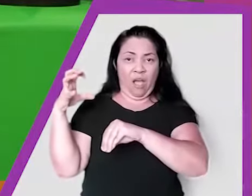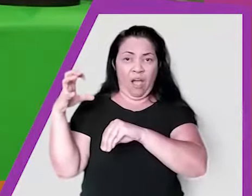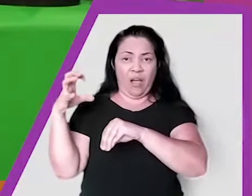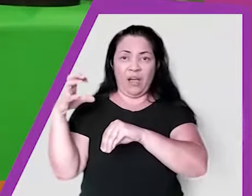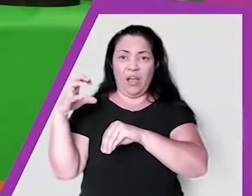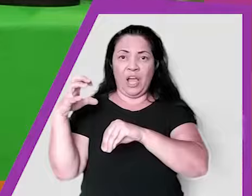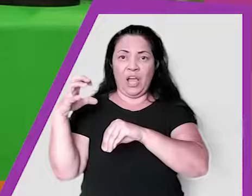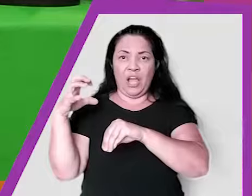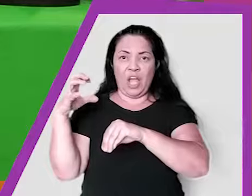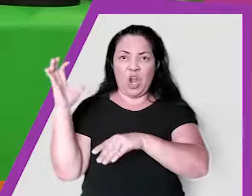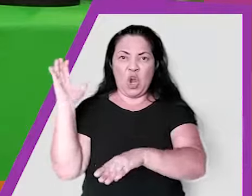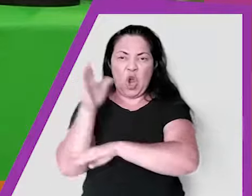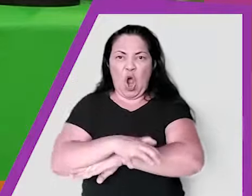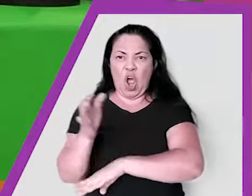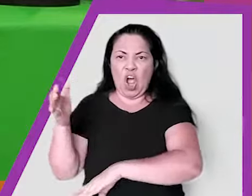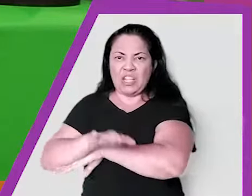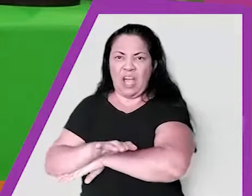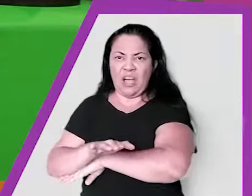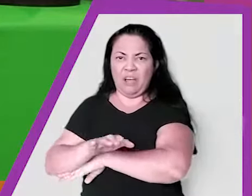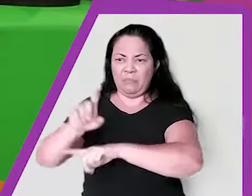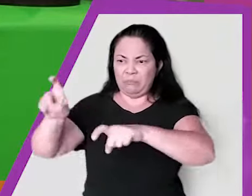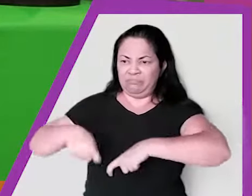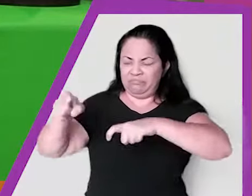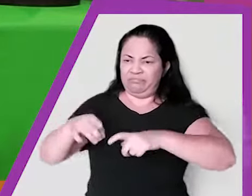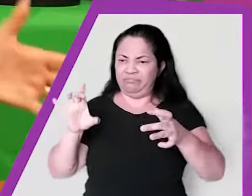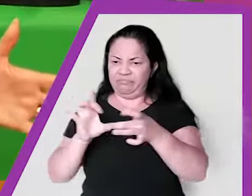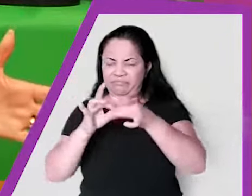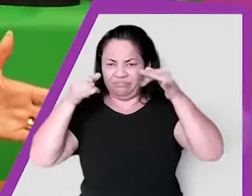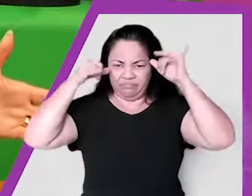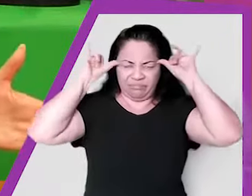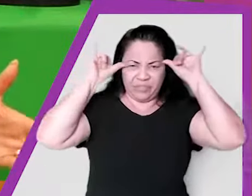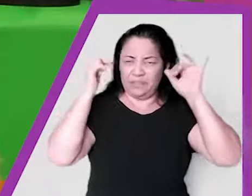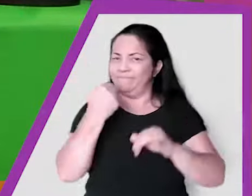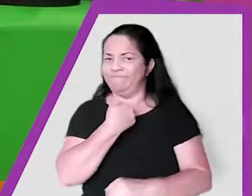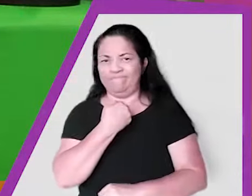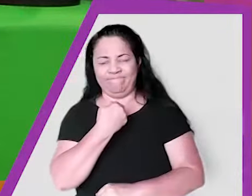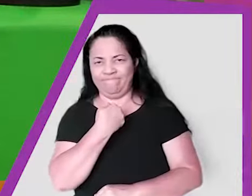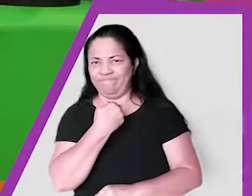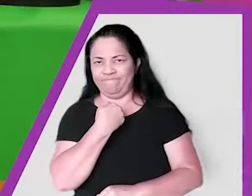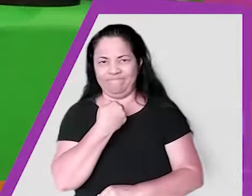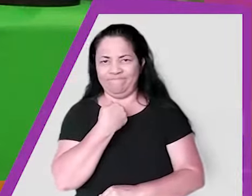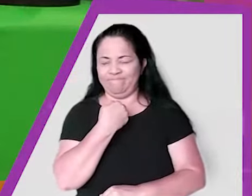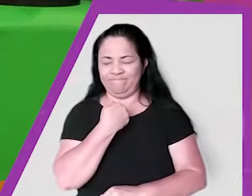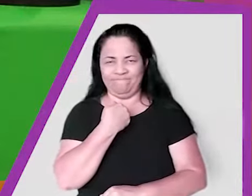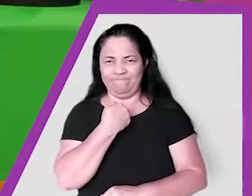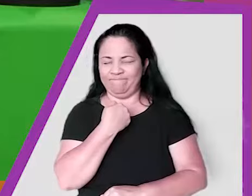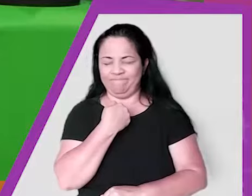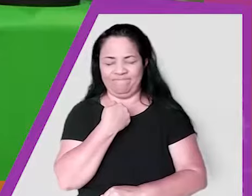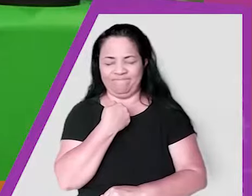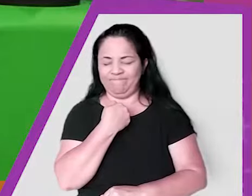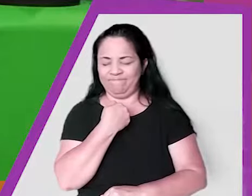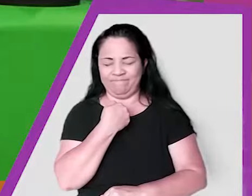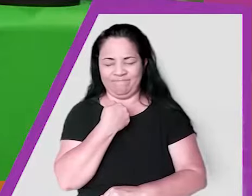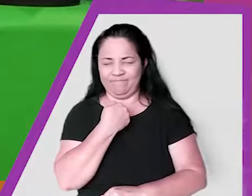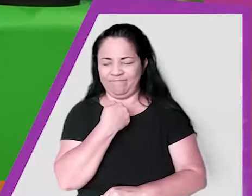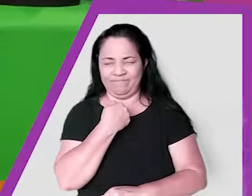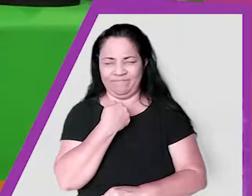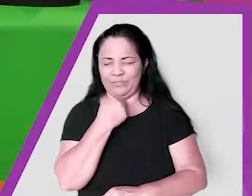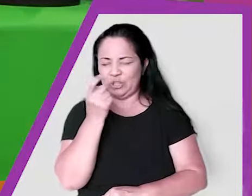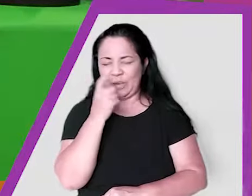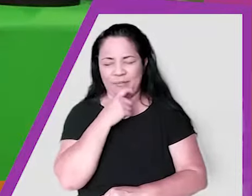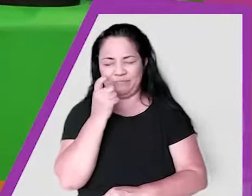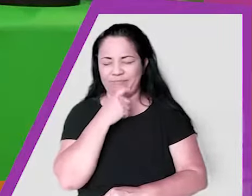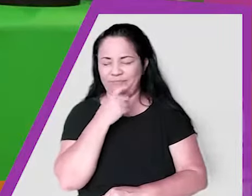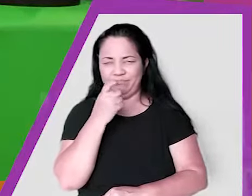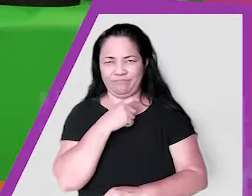para ter essa impressão errada que cerrado pode ser convertido em área para agropecuária, pecuária. Não.